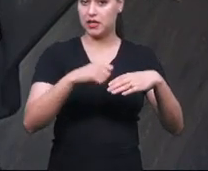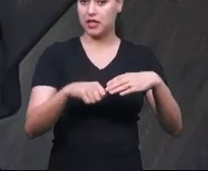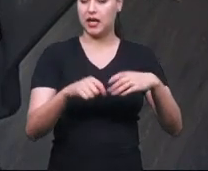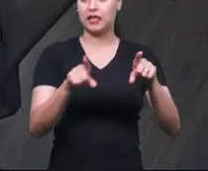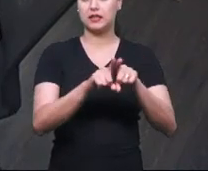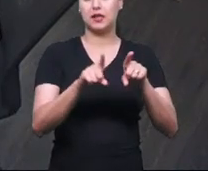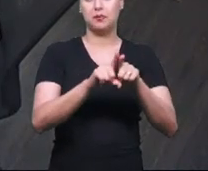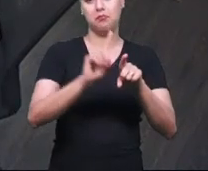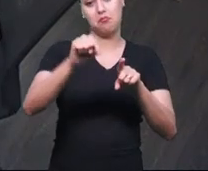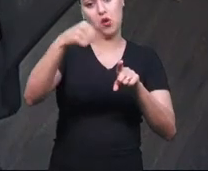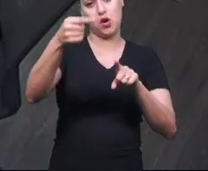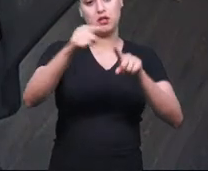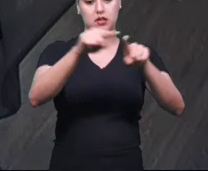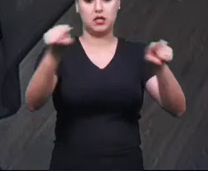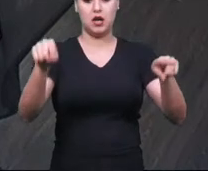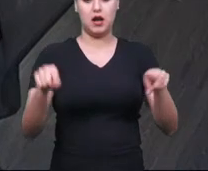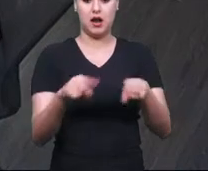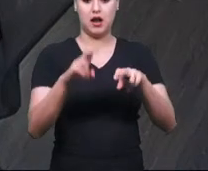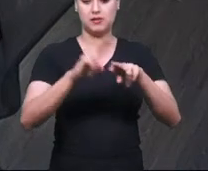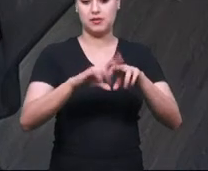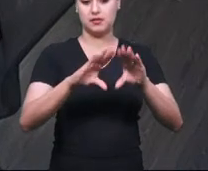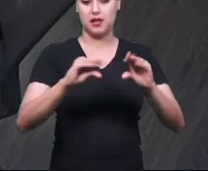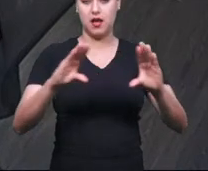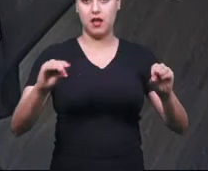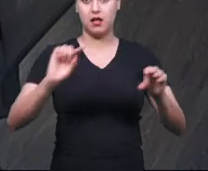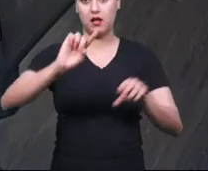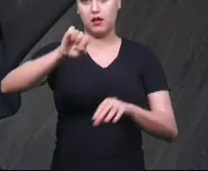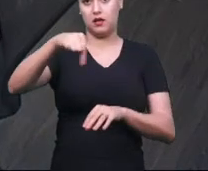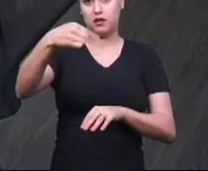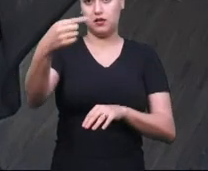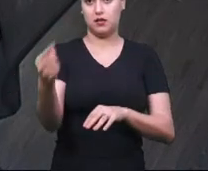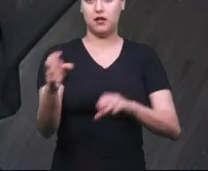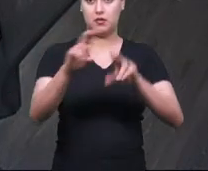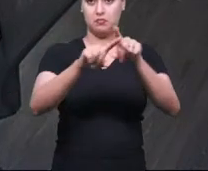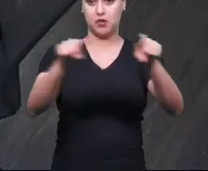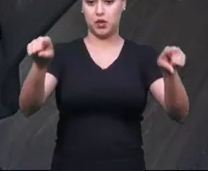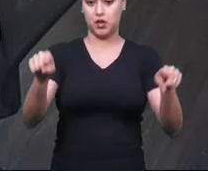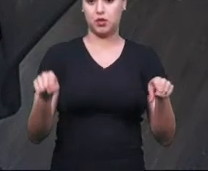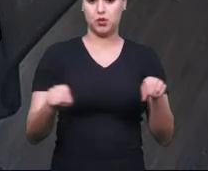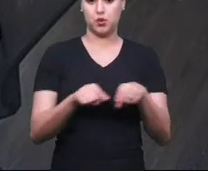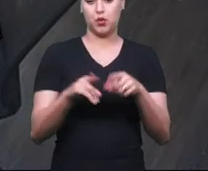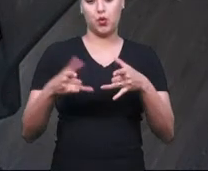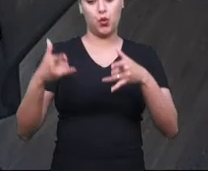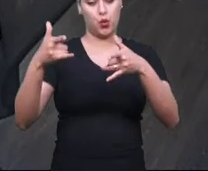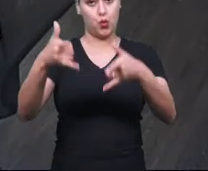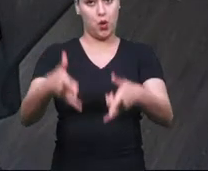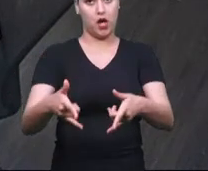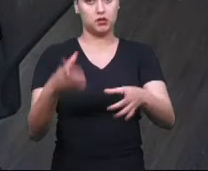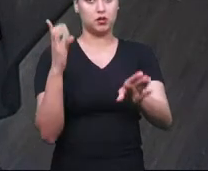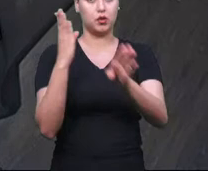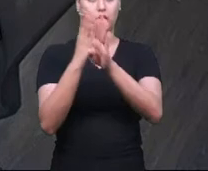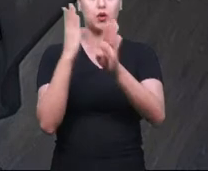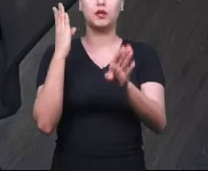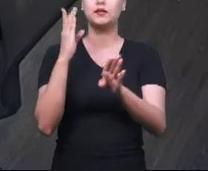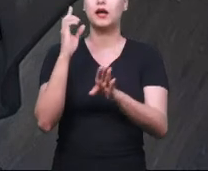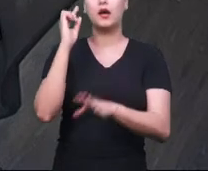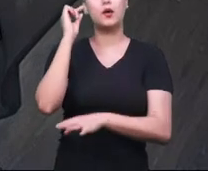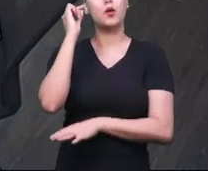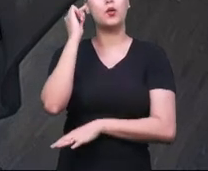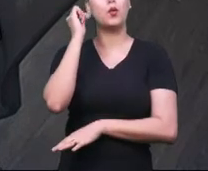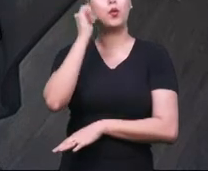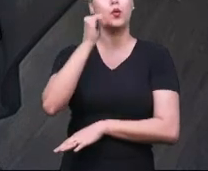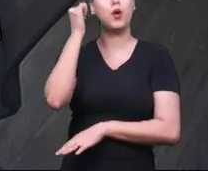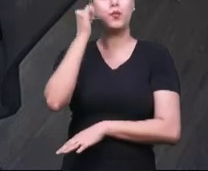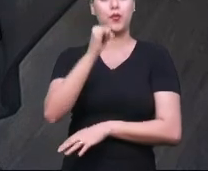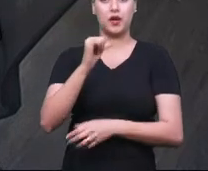moça. Aí eu tinha certeza que o senhor tinha me colocado lá. Né? Então o senhor mostrou em